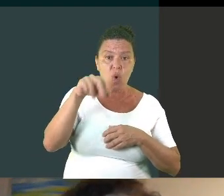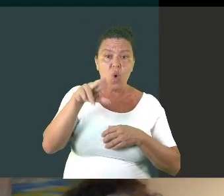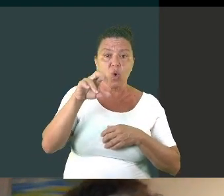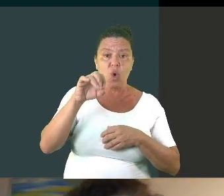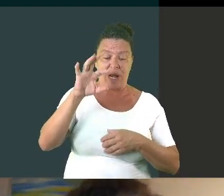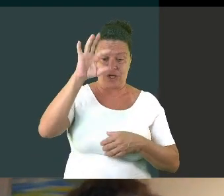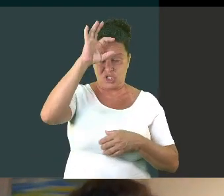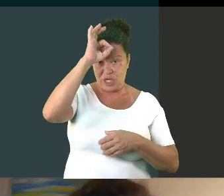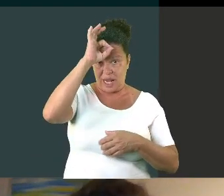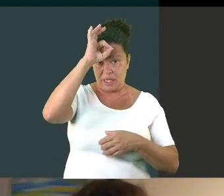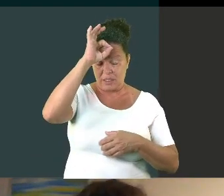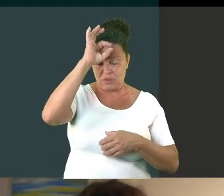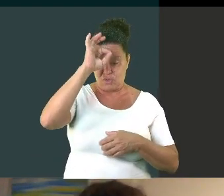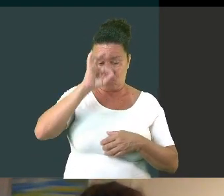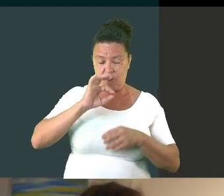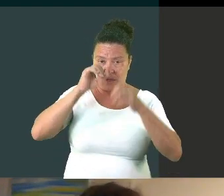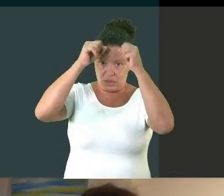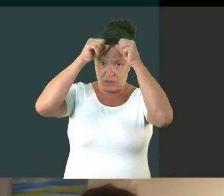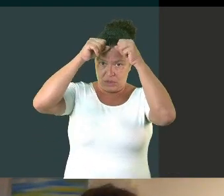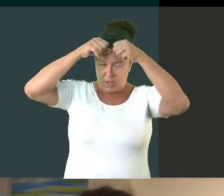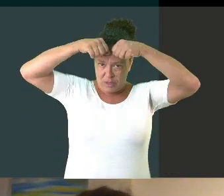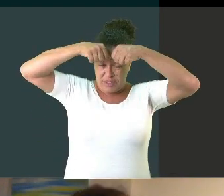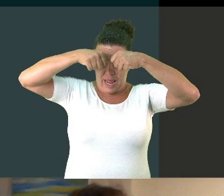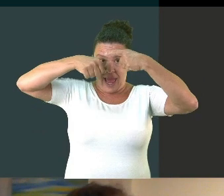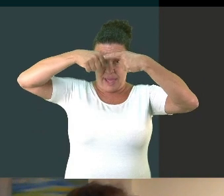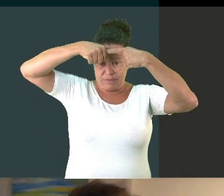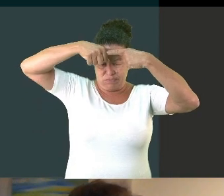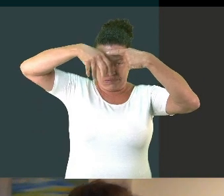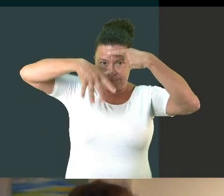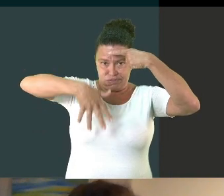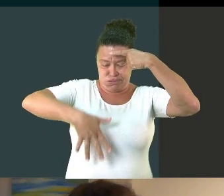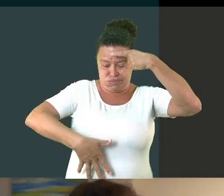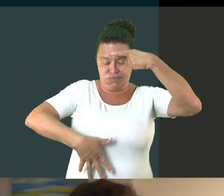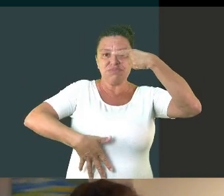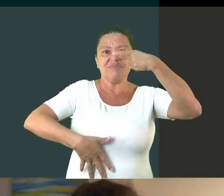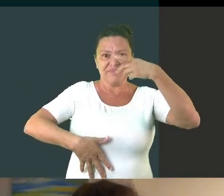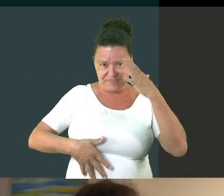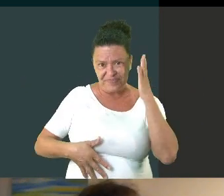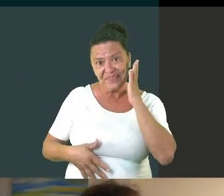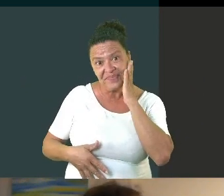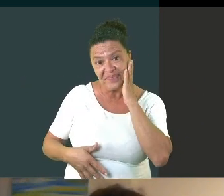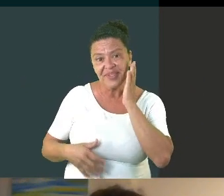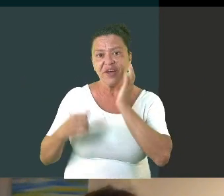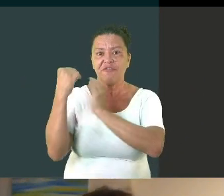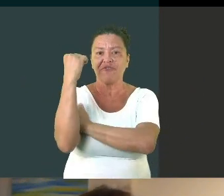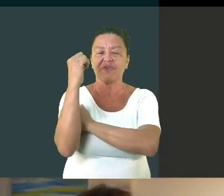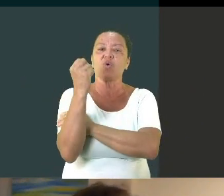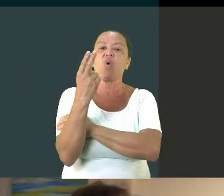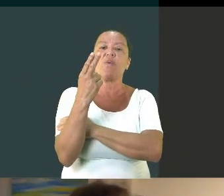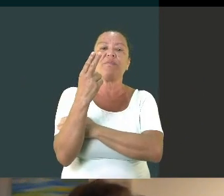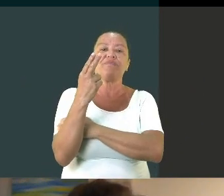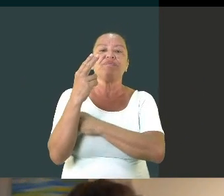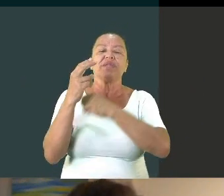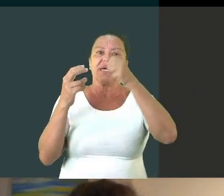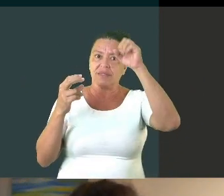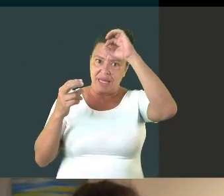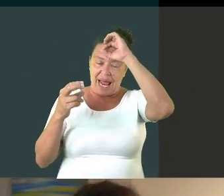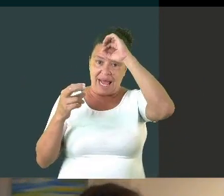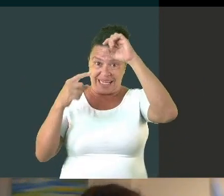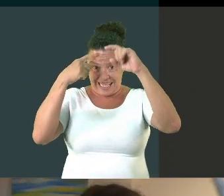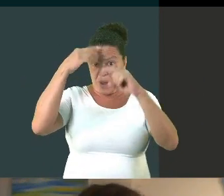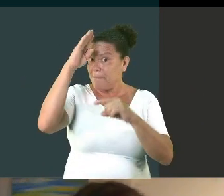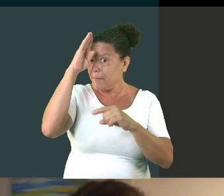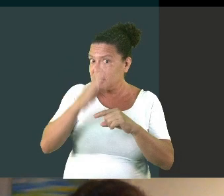devidas distribuições em todos os outros postos de força, ou seja, em todos os demais